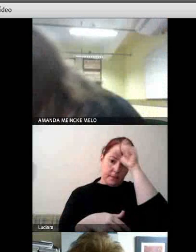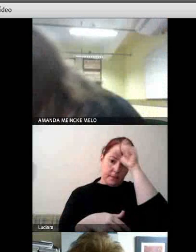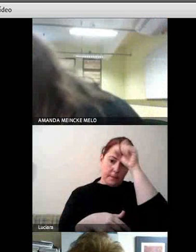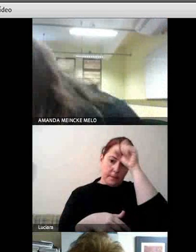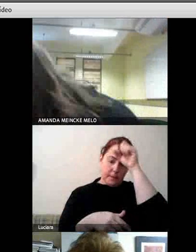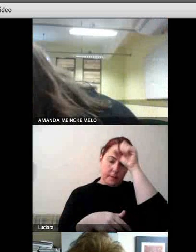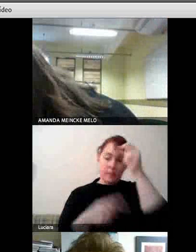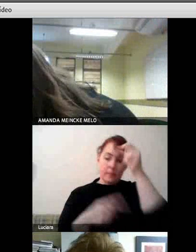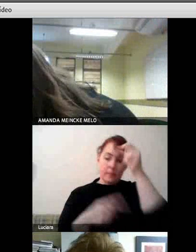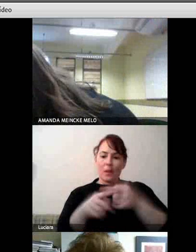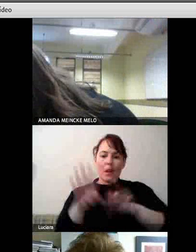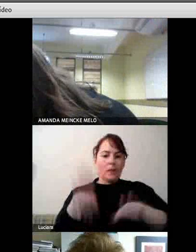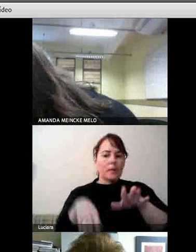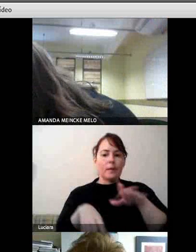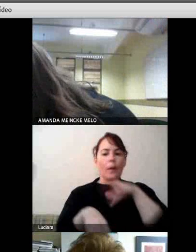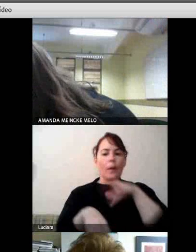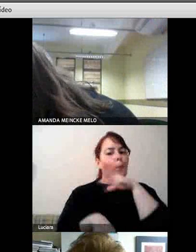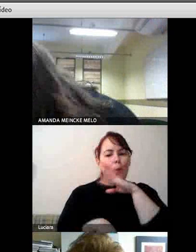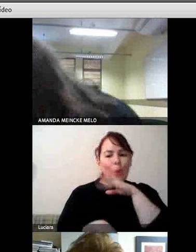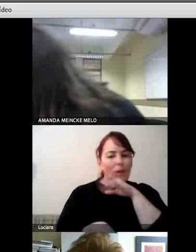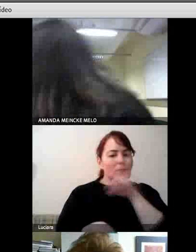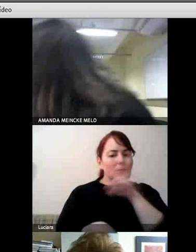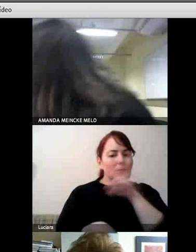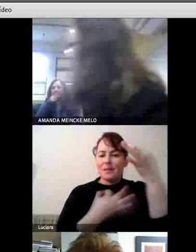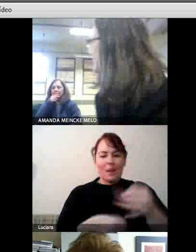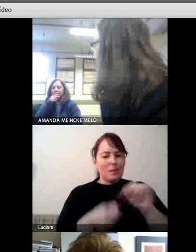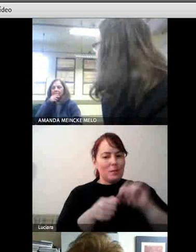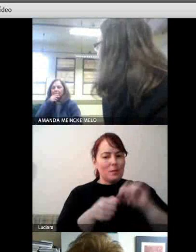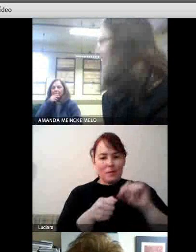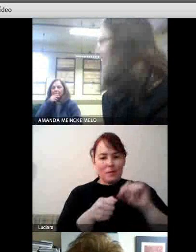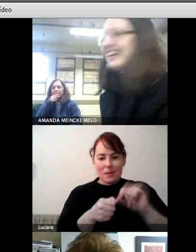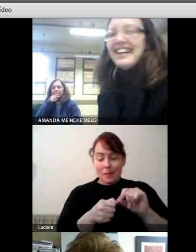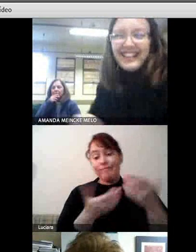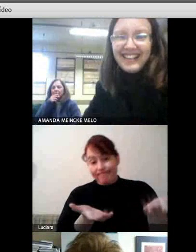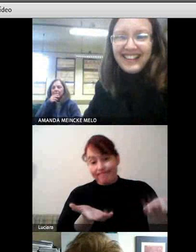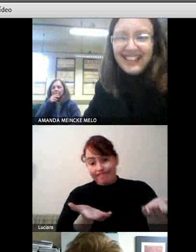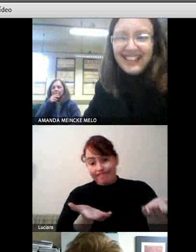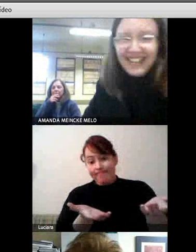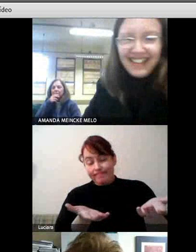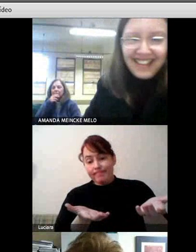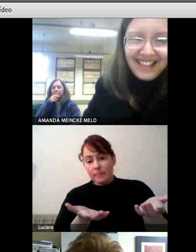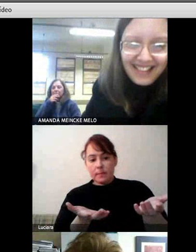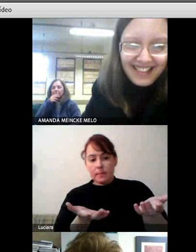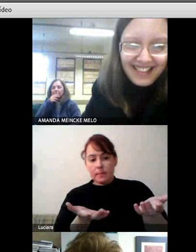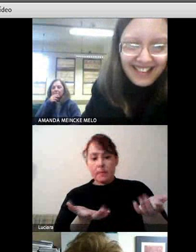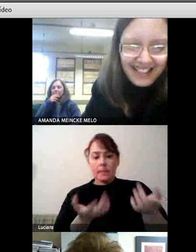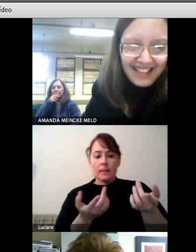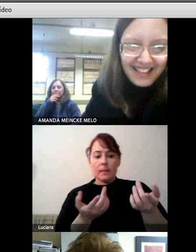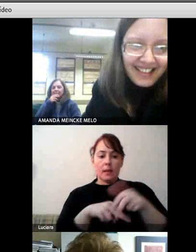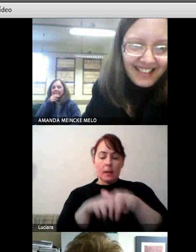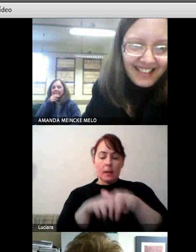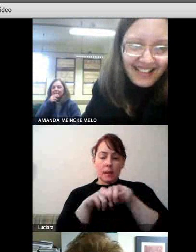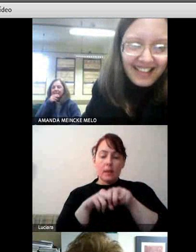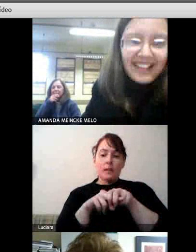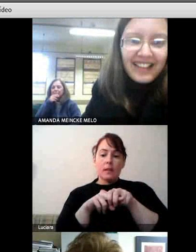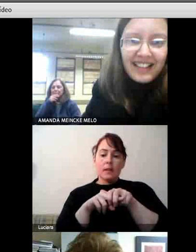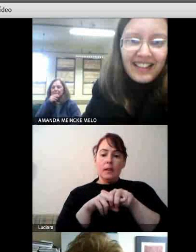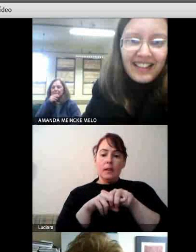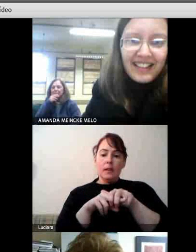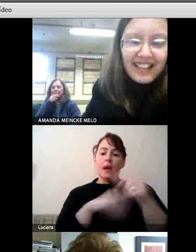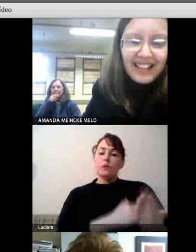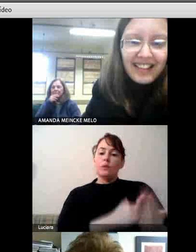eu tivesse, eu estou em casa, inclusive, e se eu tivesse que sair e voltar para a universidade, já